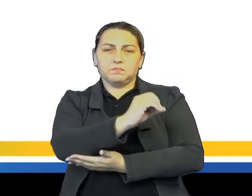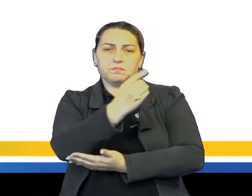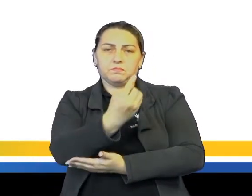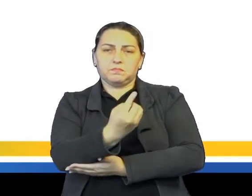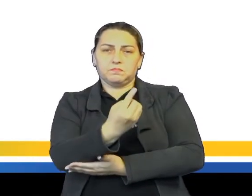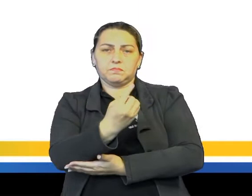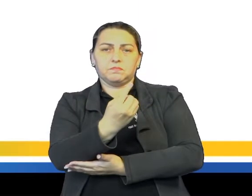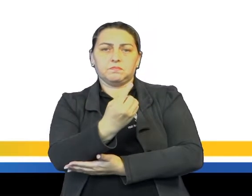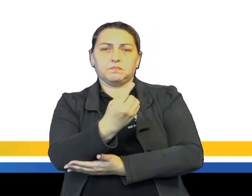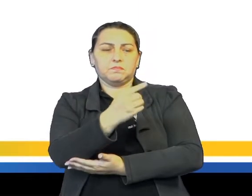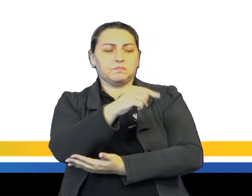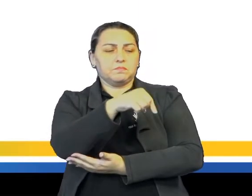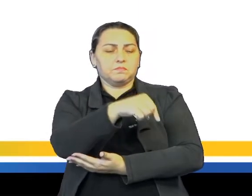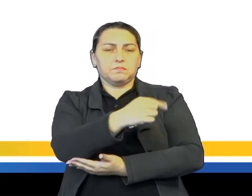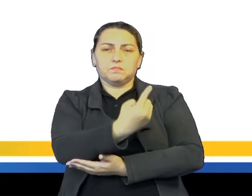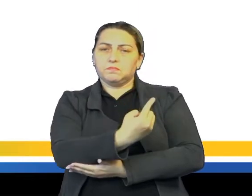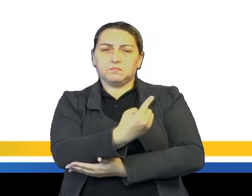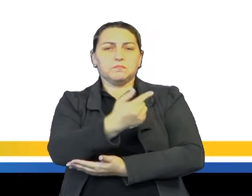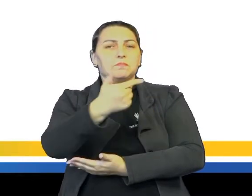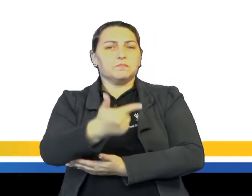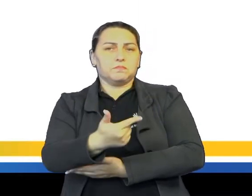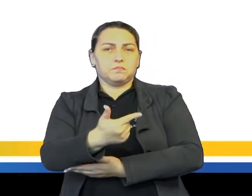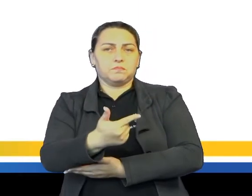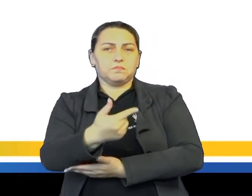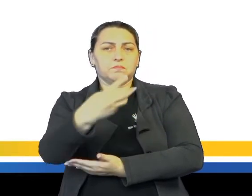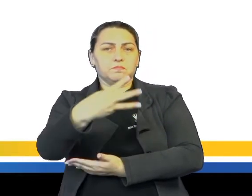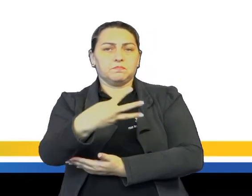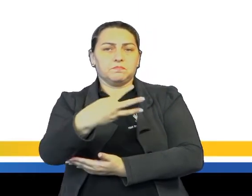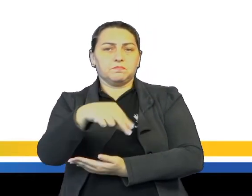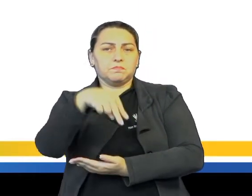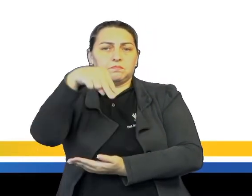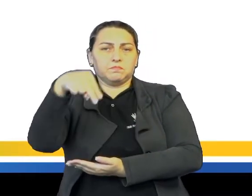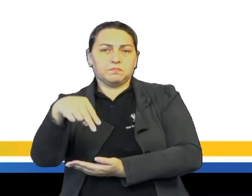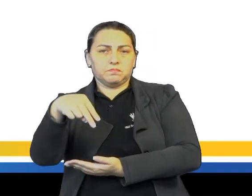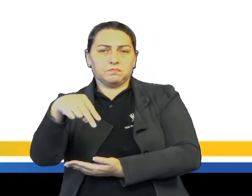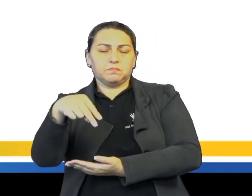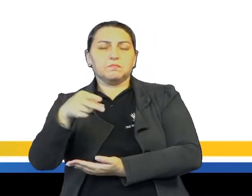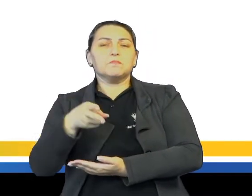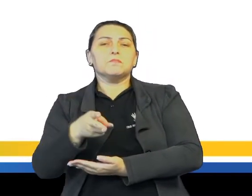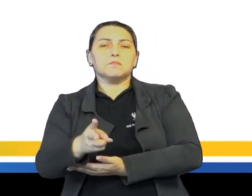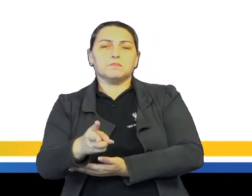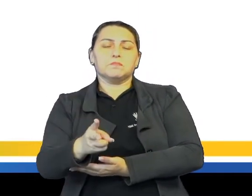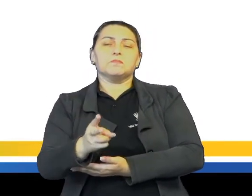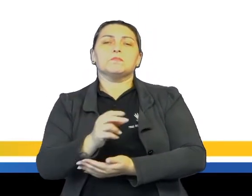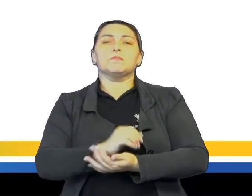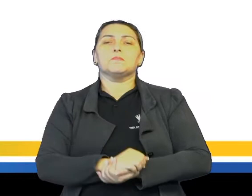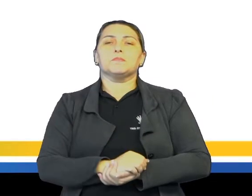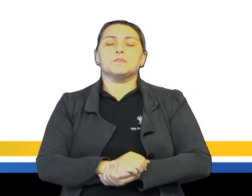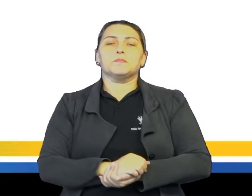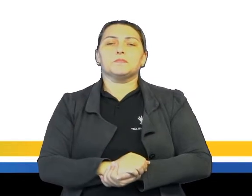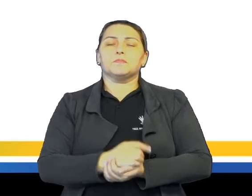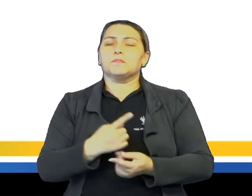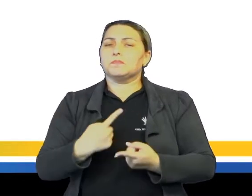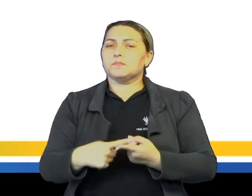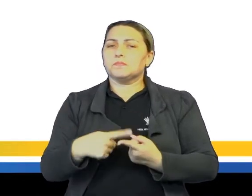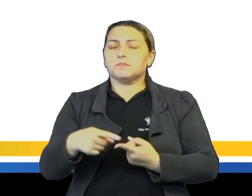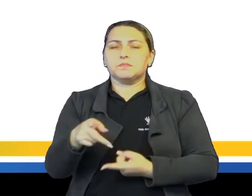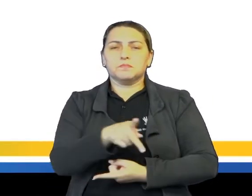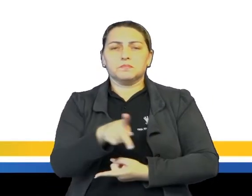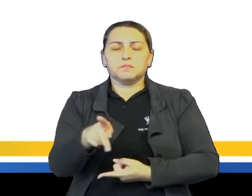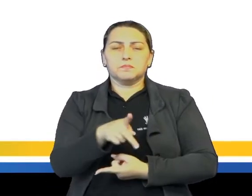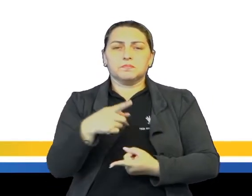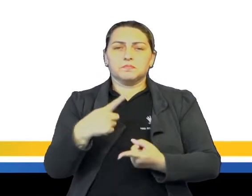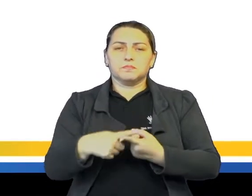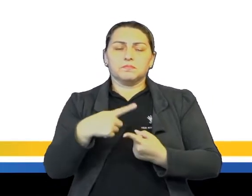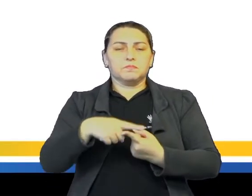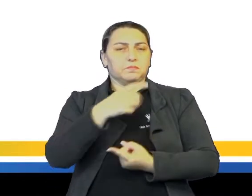número 1. Do 2 para o 4 ele pulou o número 3. E assim ele foi pulando 1. Por quê, professora?